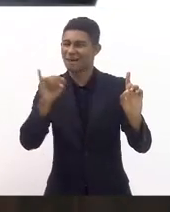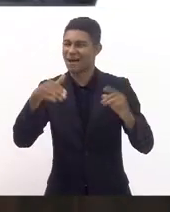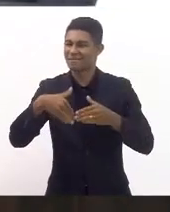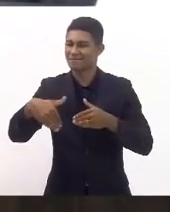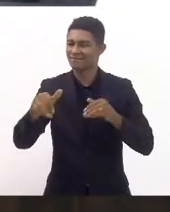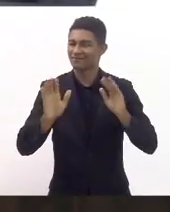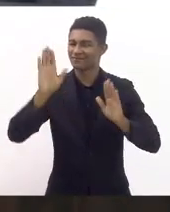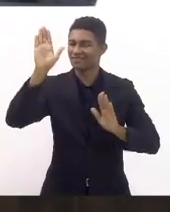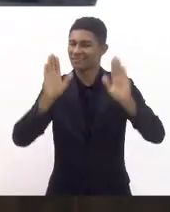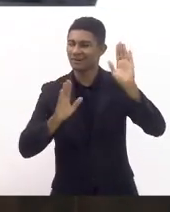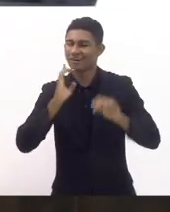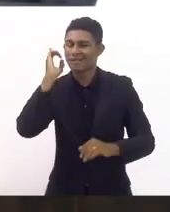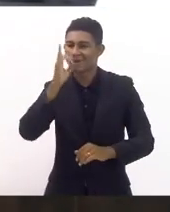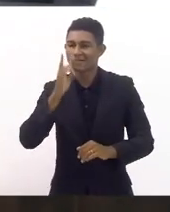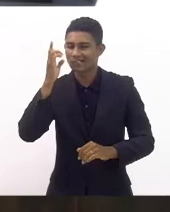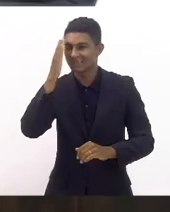próxima.